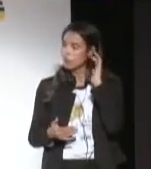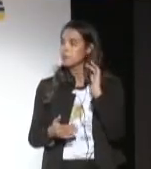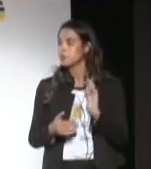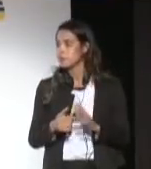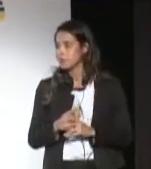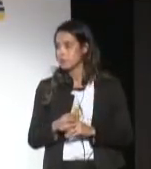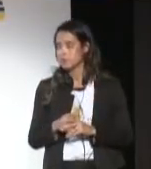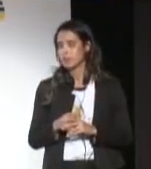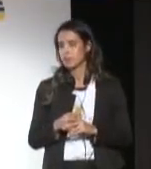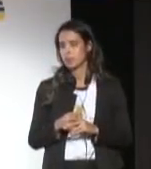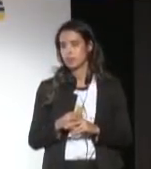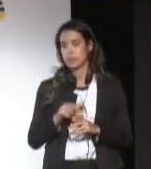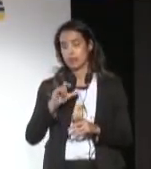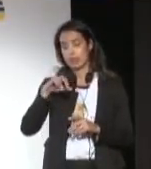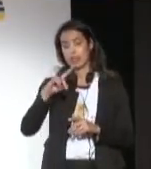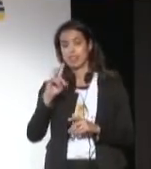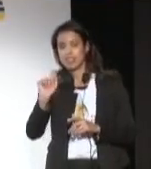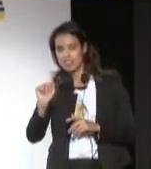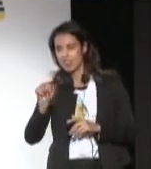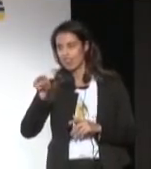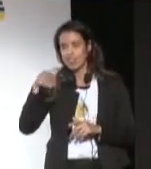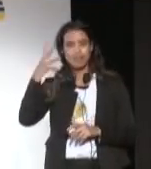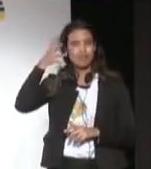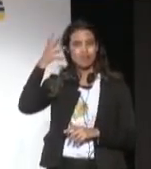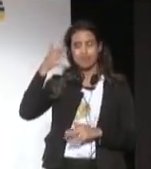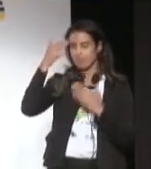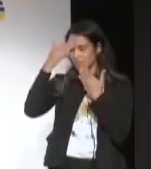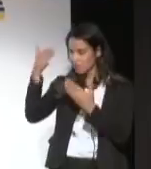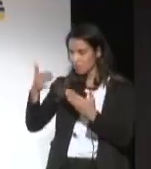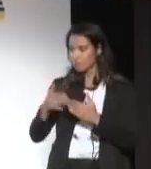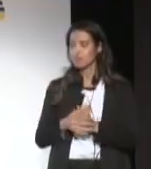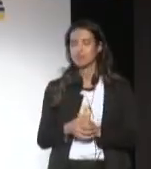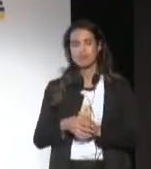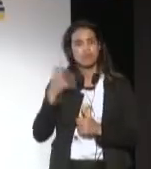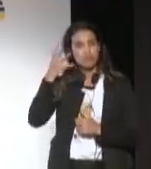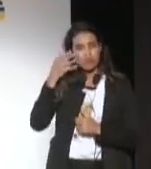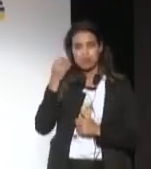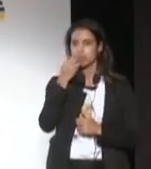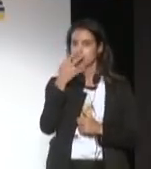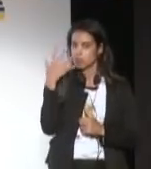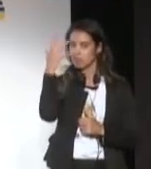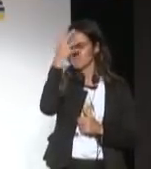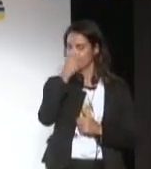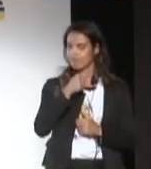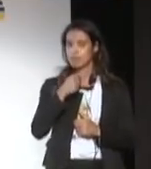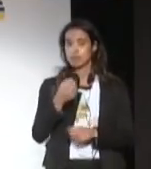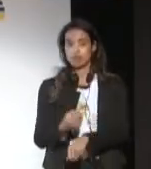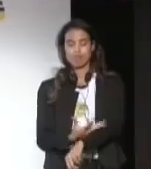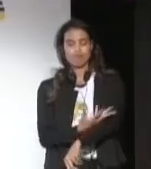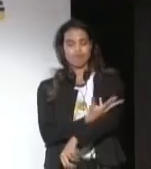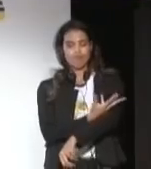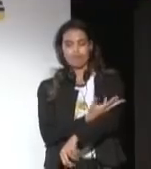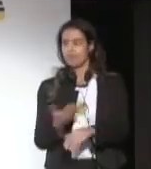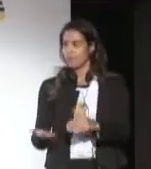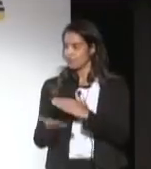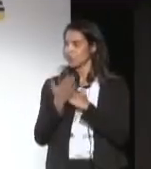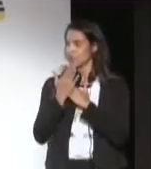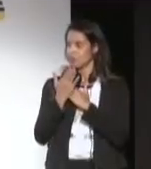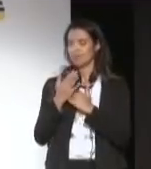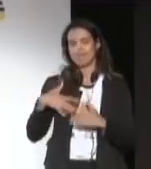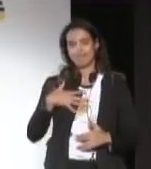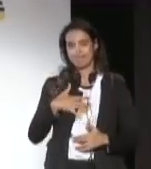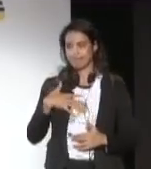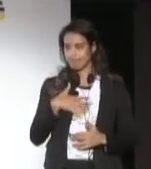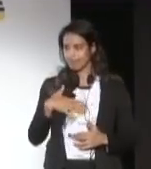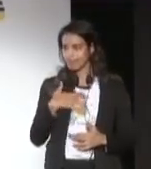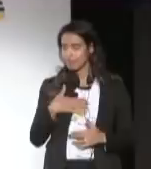Muito obrigada, Linda, pelas suas palavras. É muito inspirador, é um prazer tê-la aqui. E nos